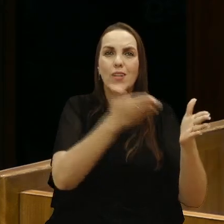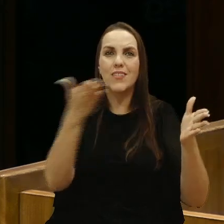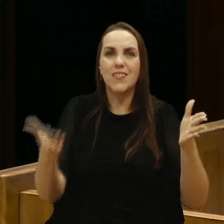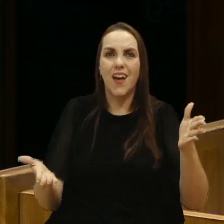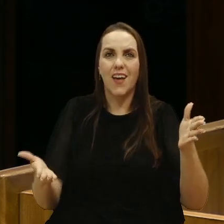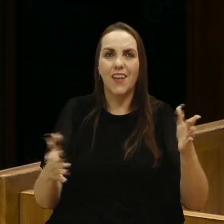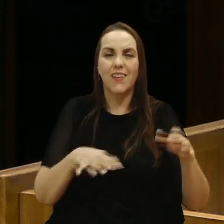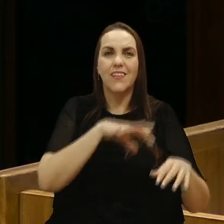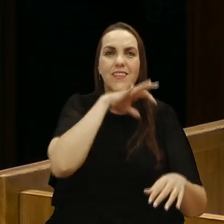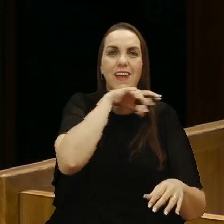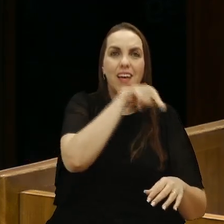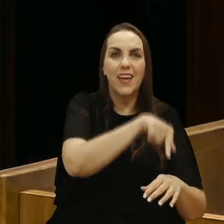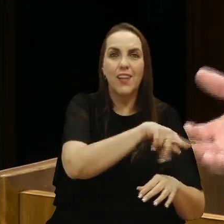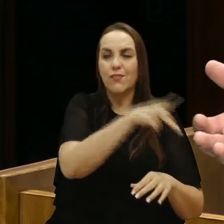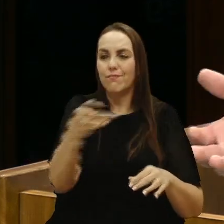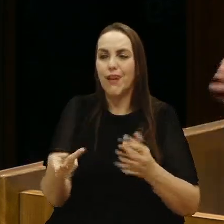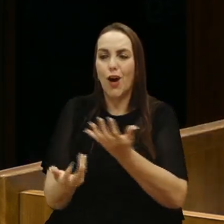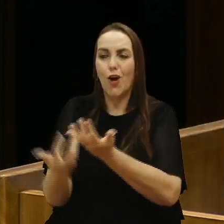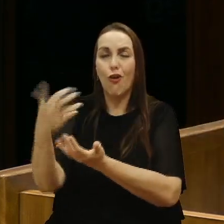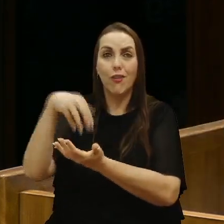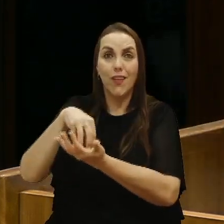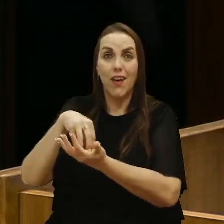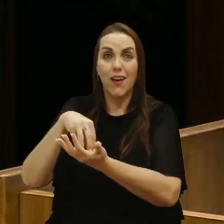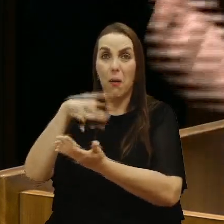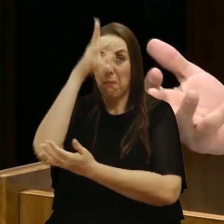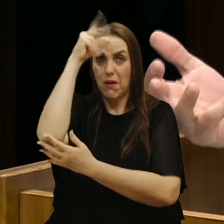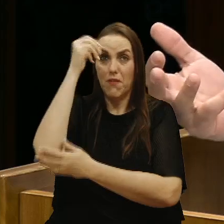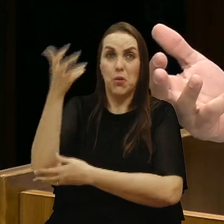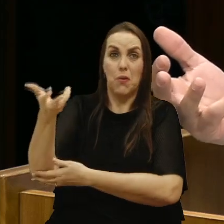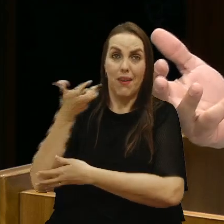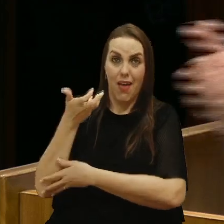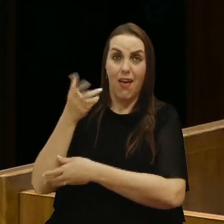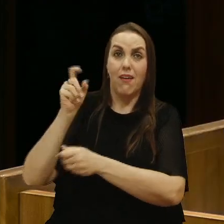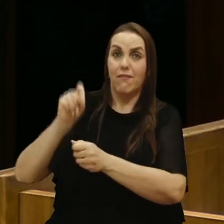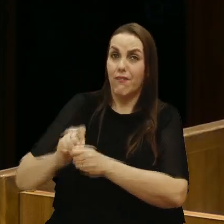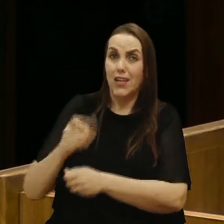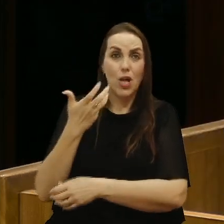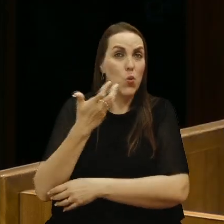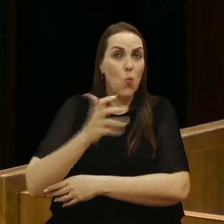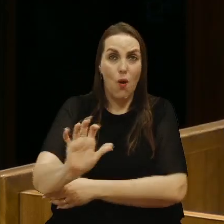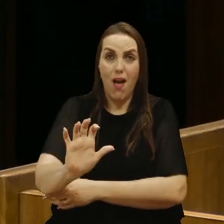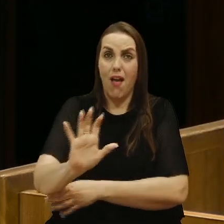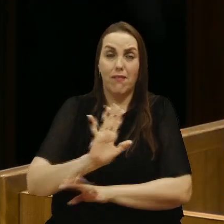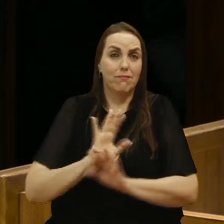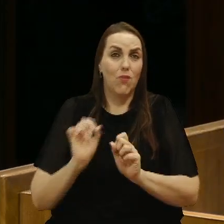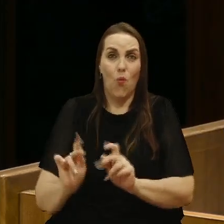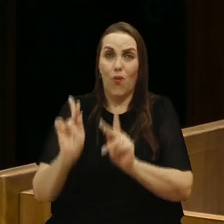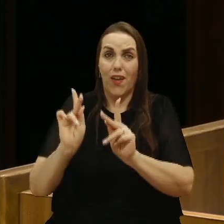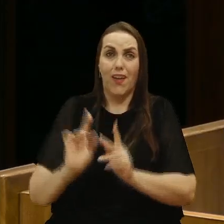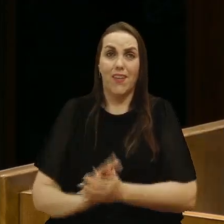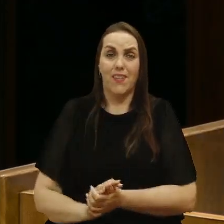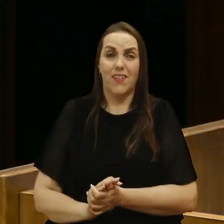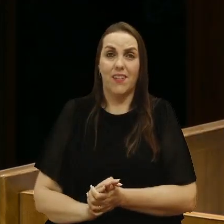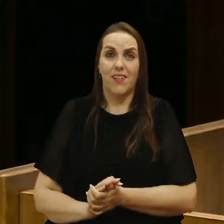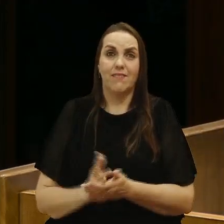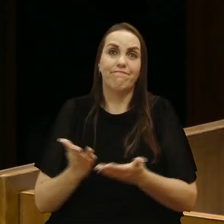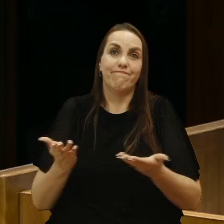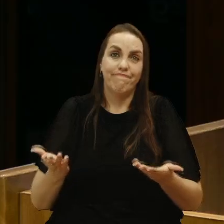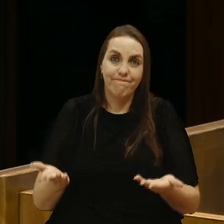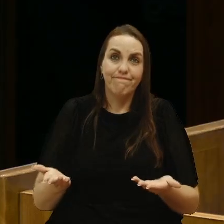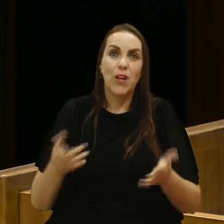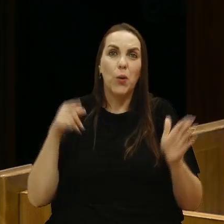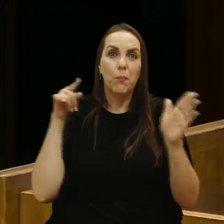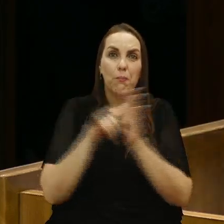pelo prefeito. Se ele quiser, ele faz. Se ele não quiser, ele não faz. Então, aí eu